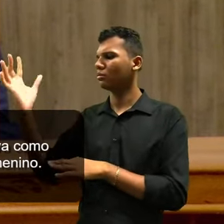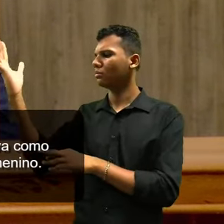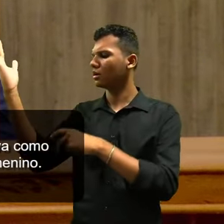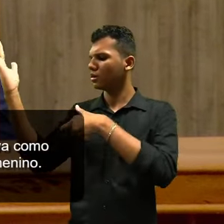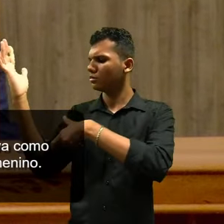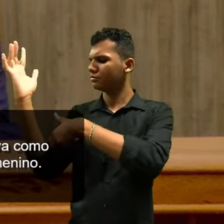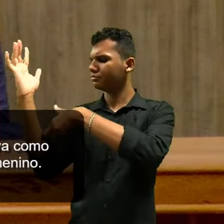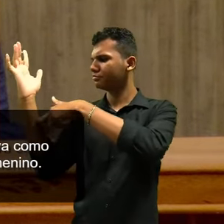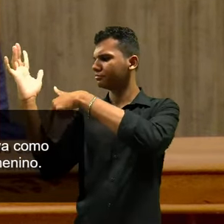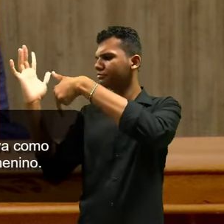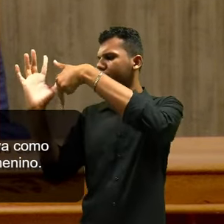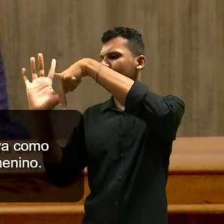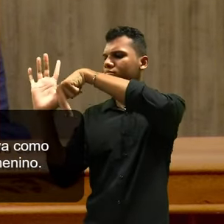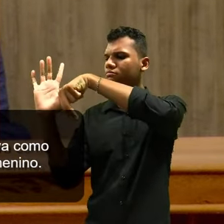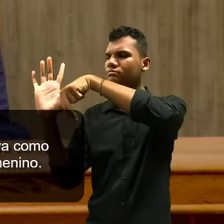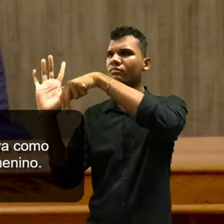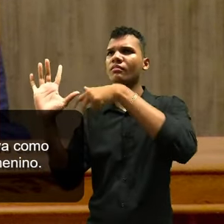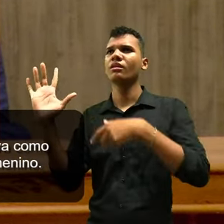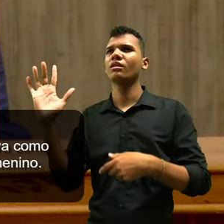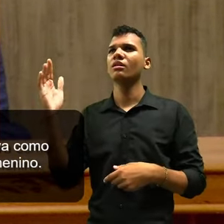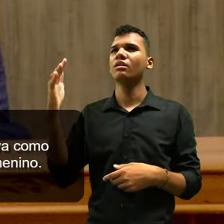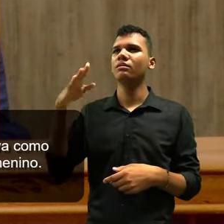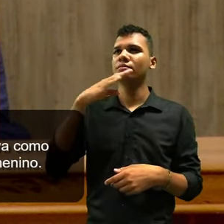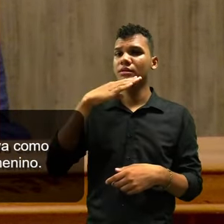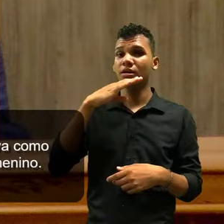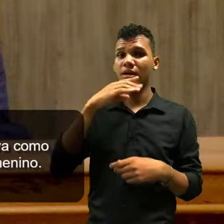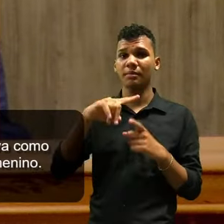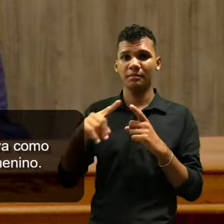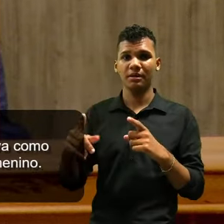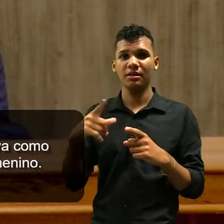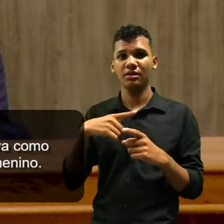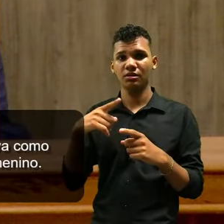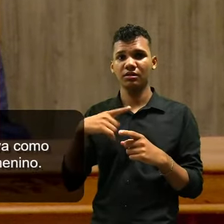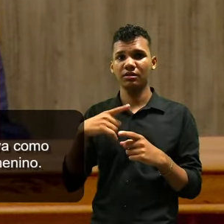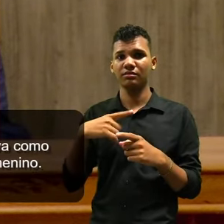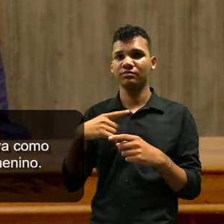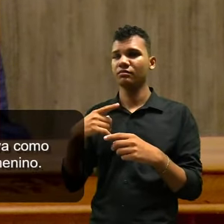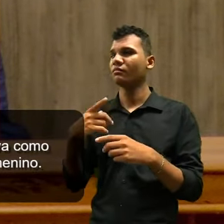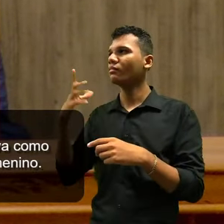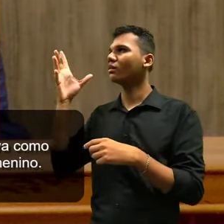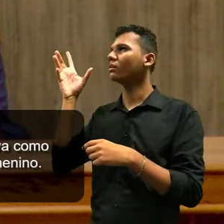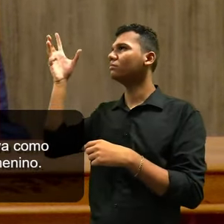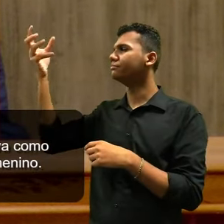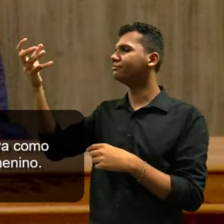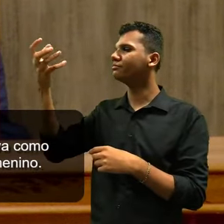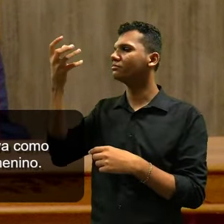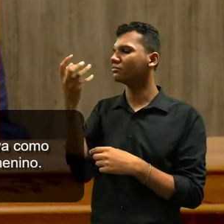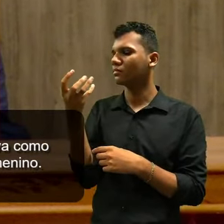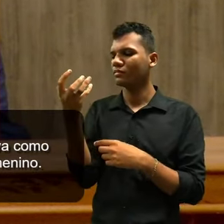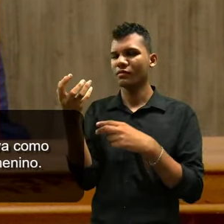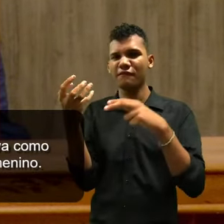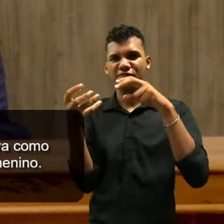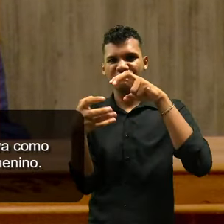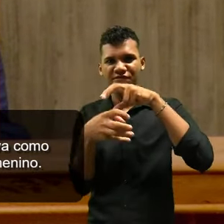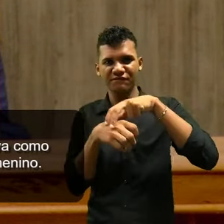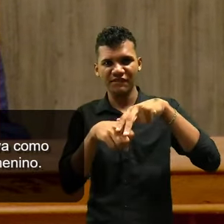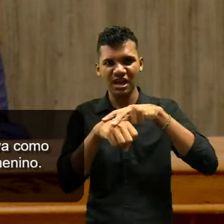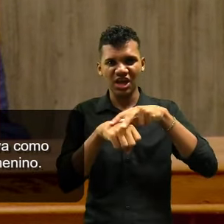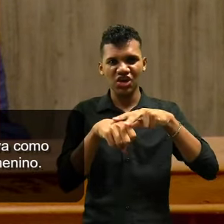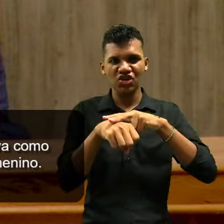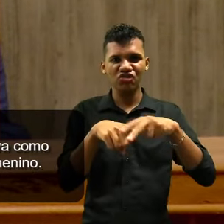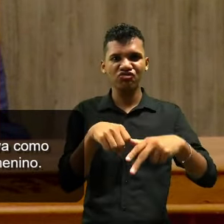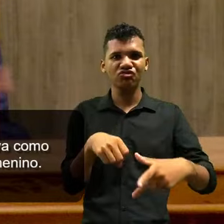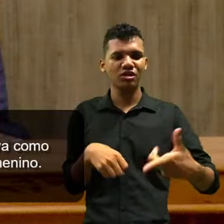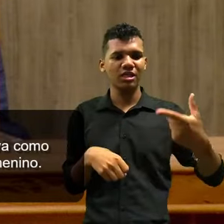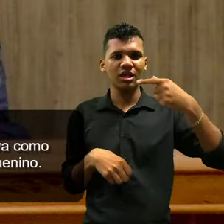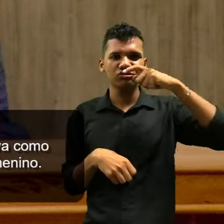manga e tirava a manga Verde aquela de fiapo e eu pegava ela verdinha botava pimenta do reino